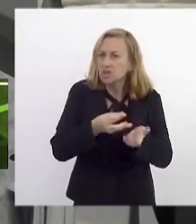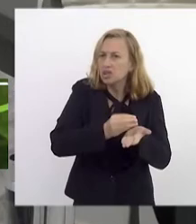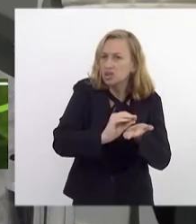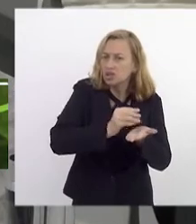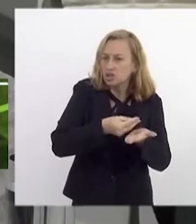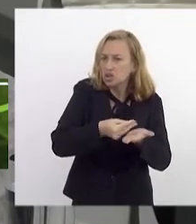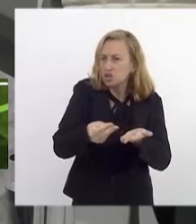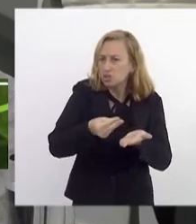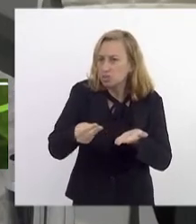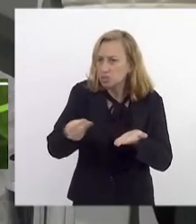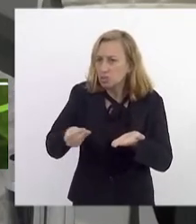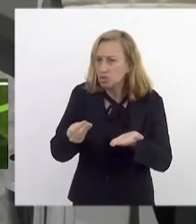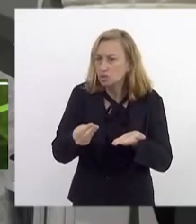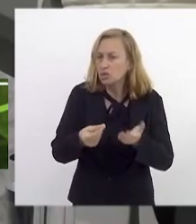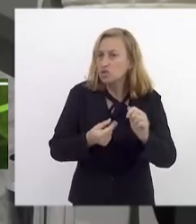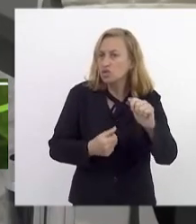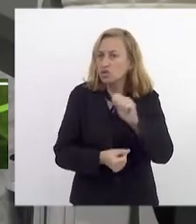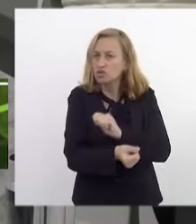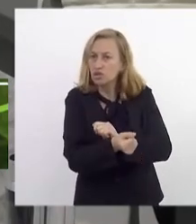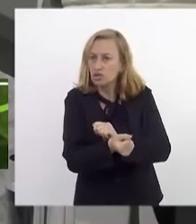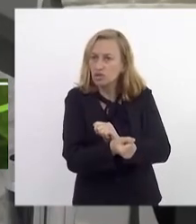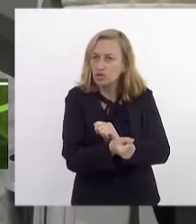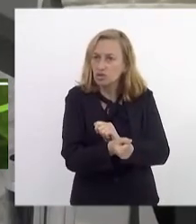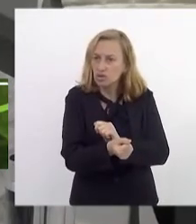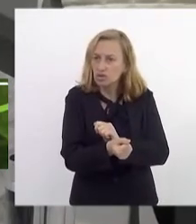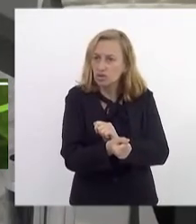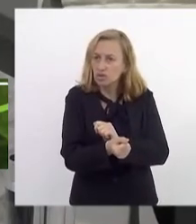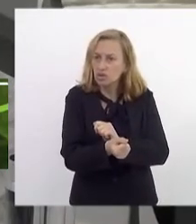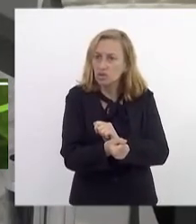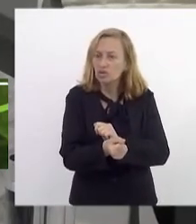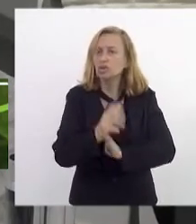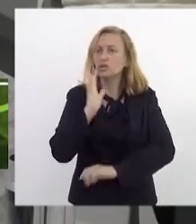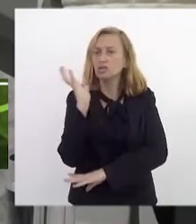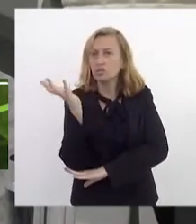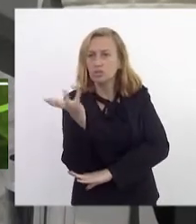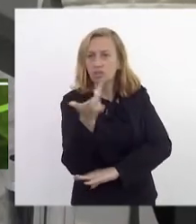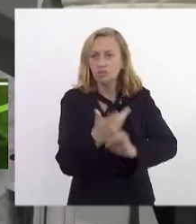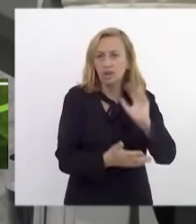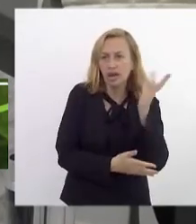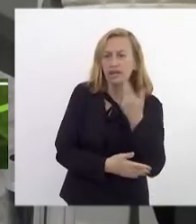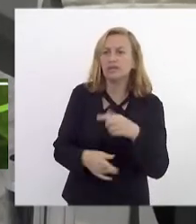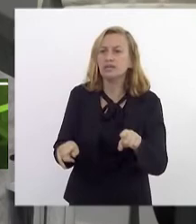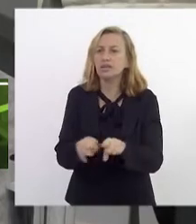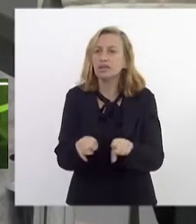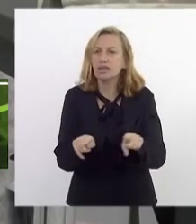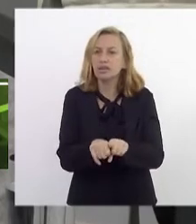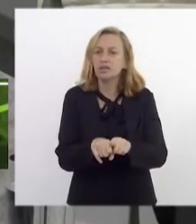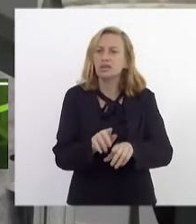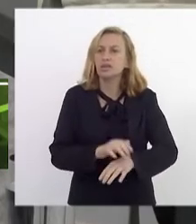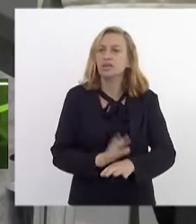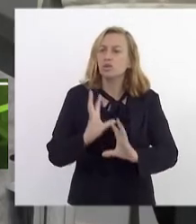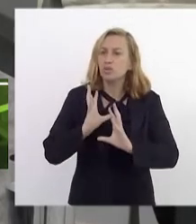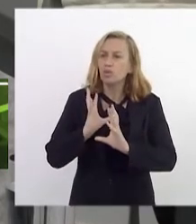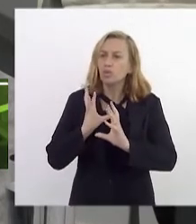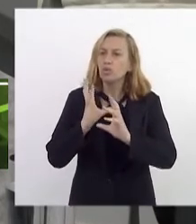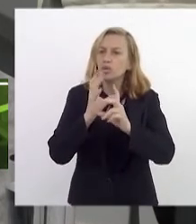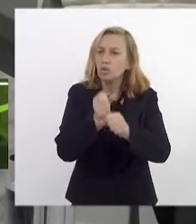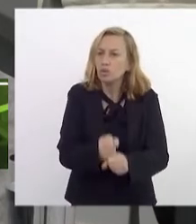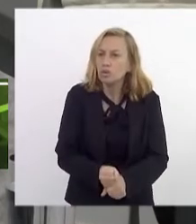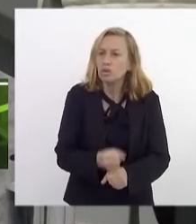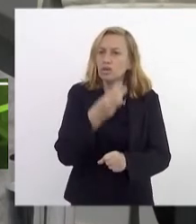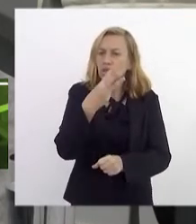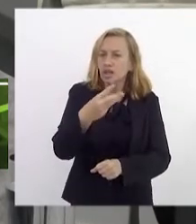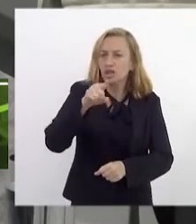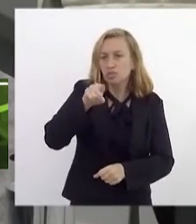em eixos de investimento e o eixo de meio ambiente apresenta uma soma de